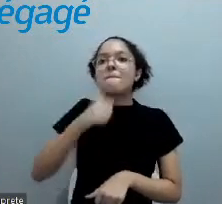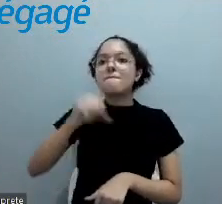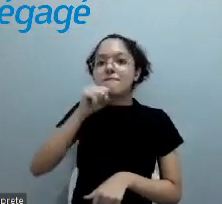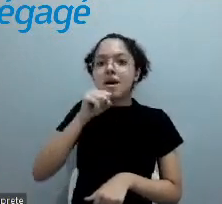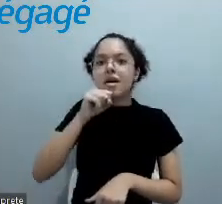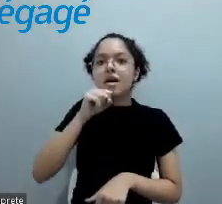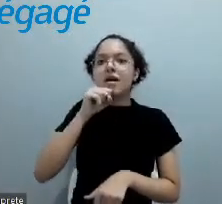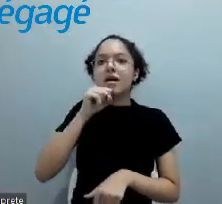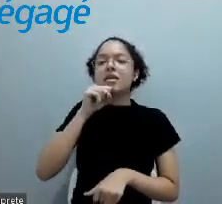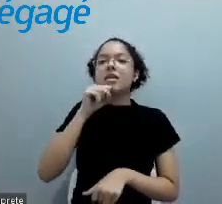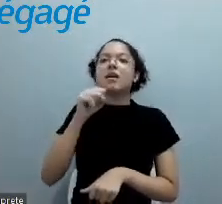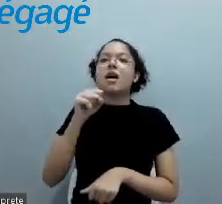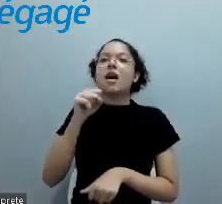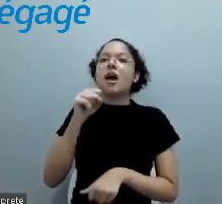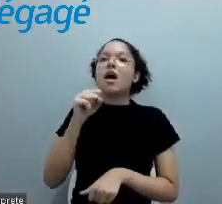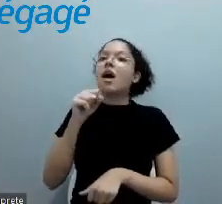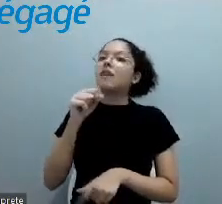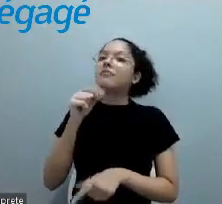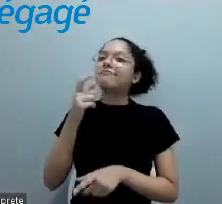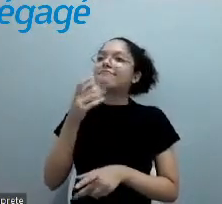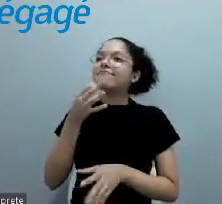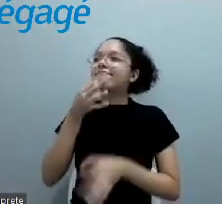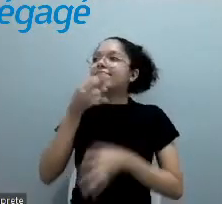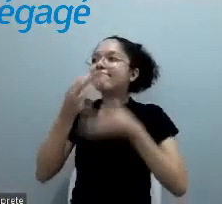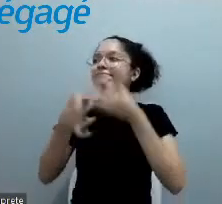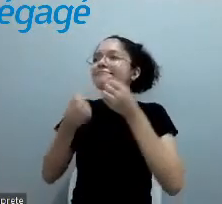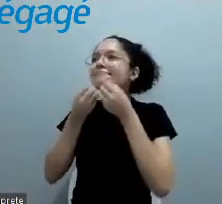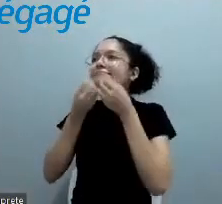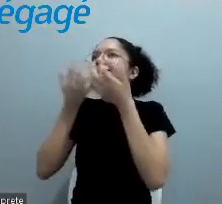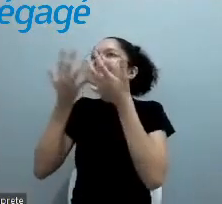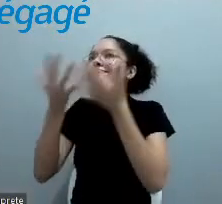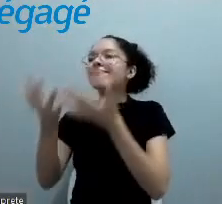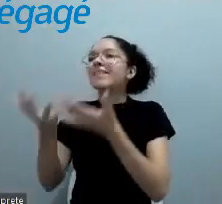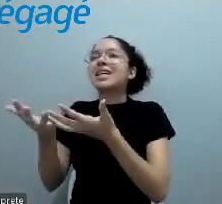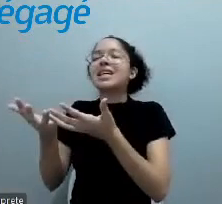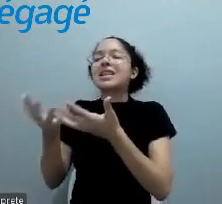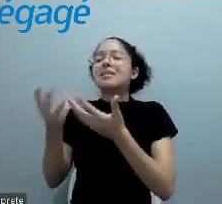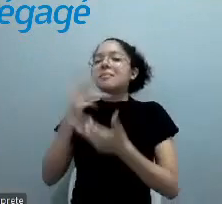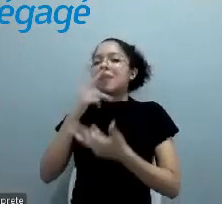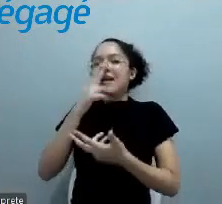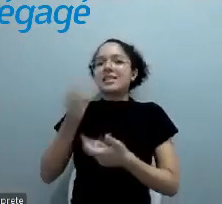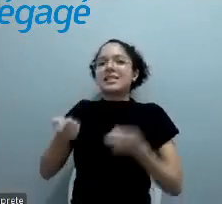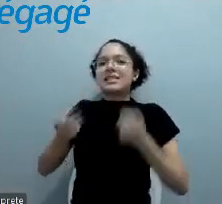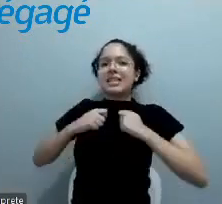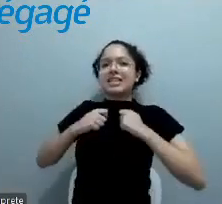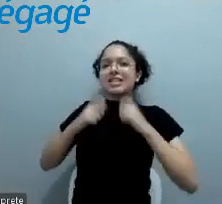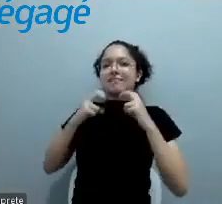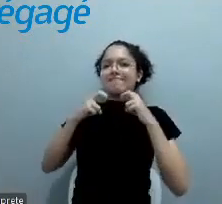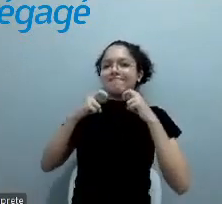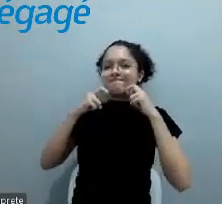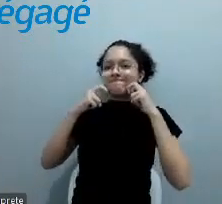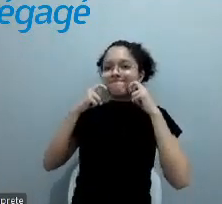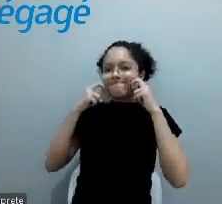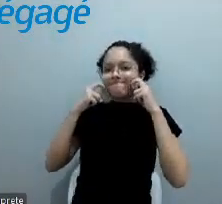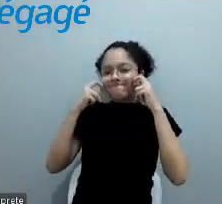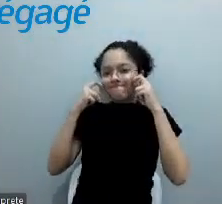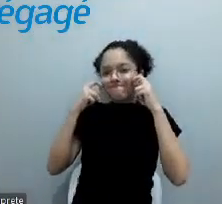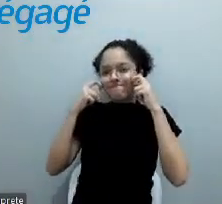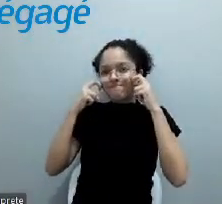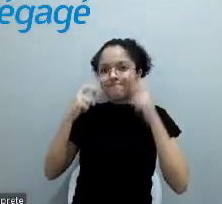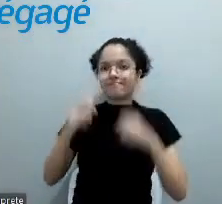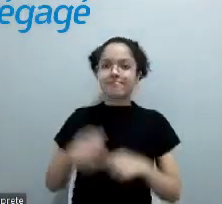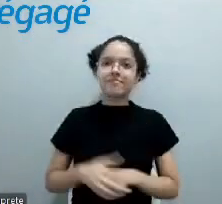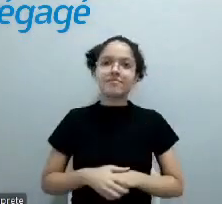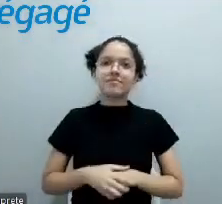porque a vida dos seus filhos já havia tomado tamanha dimensão nas suas próprias vidas, que era como se, de certa forma, elas tivessem